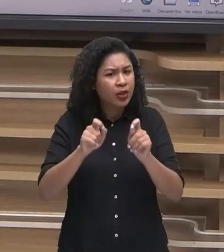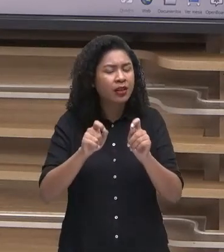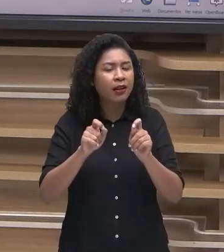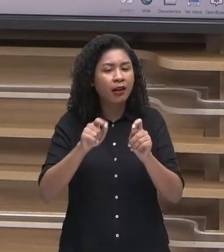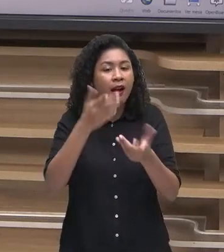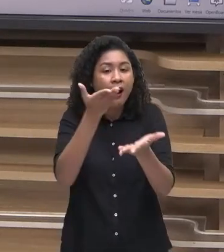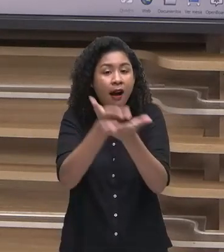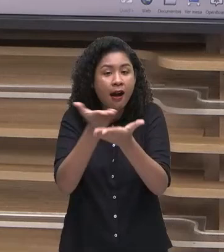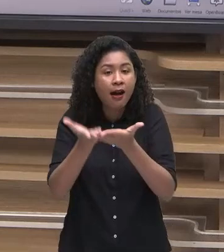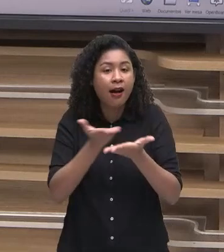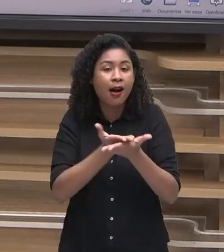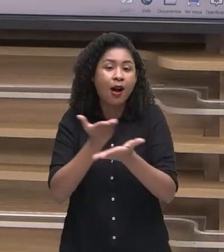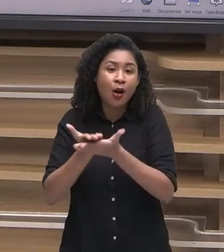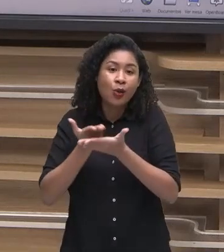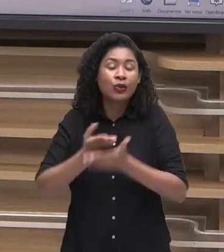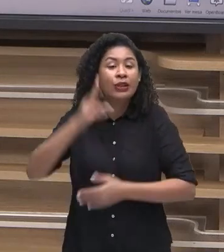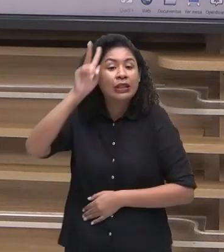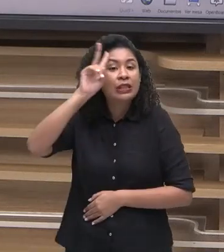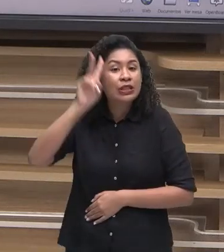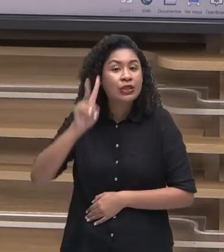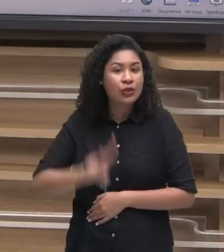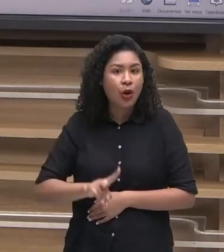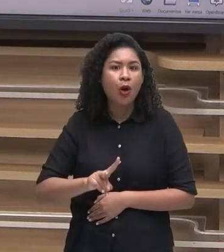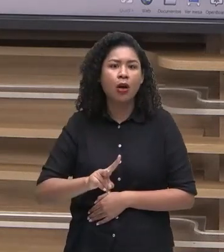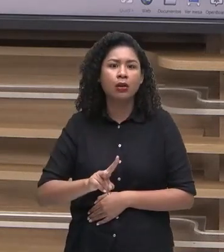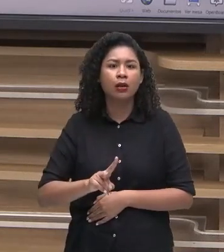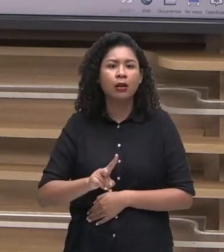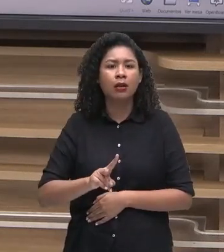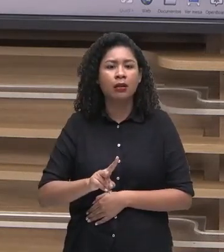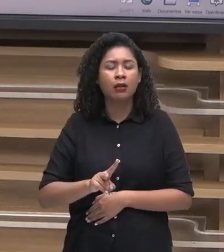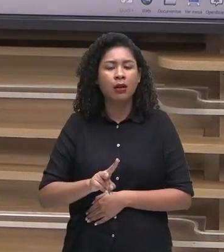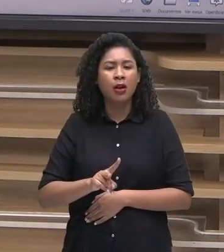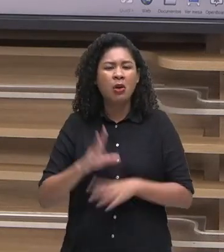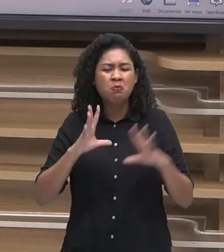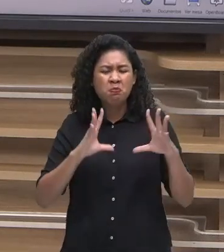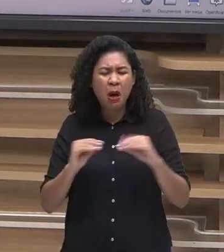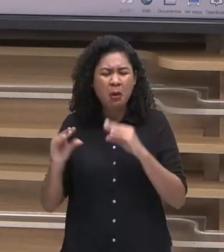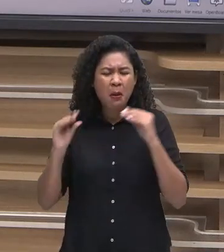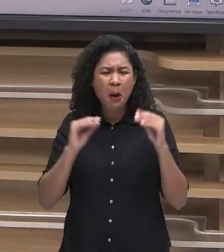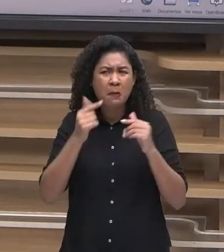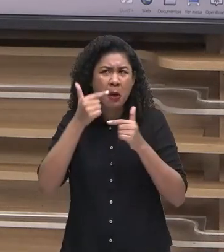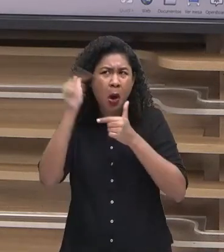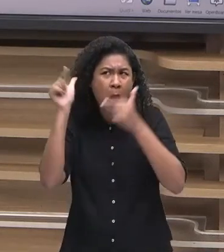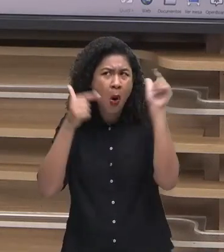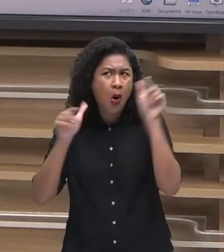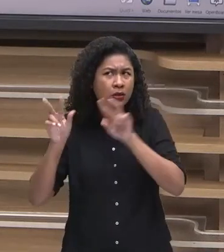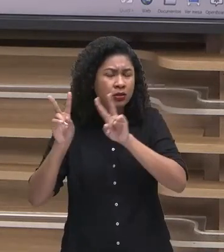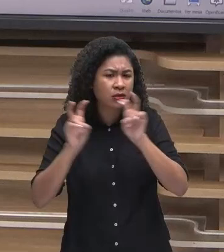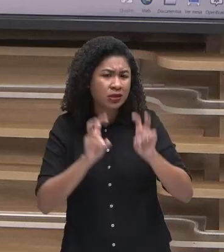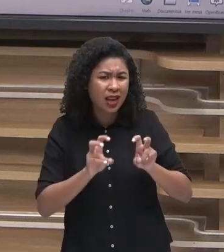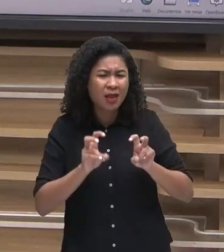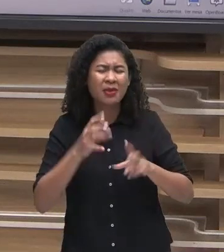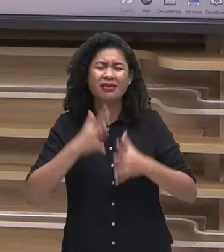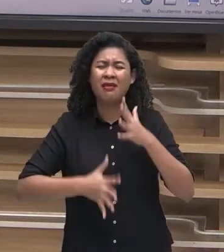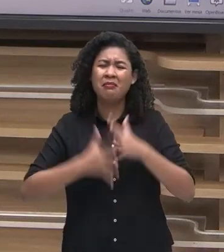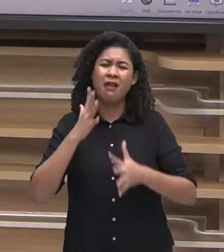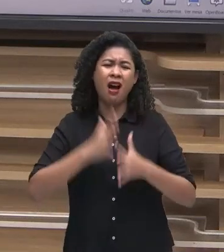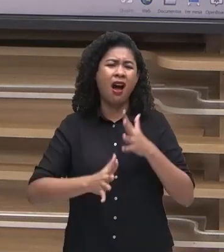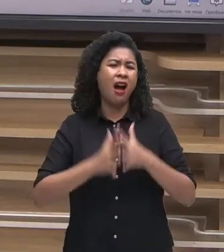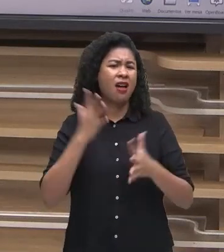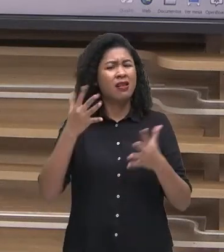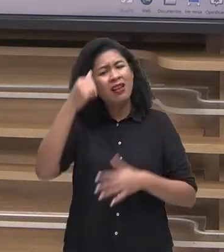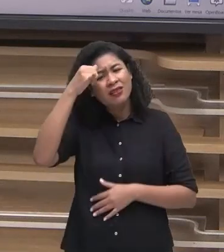história, as questões do exercitando. Evitem conversas paralelas, porque, galerinha, atrapalha bastante. O professor quer buscar a resposta de